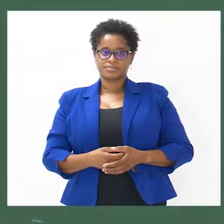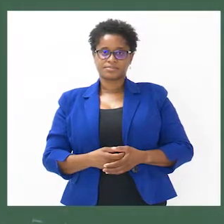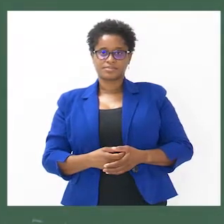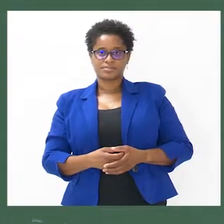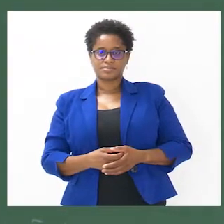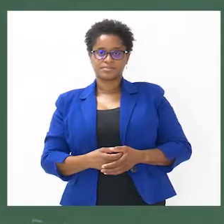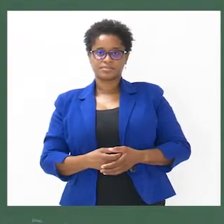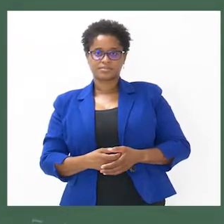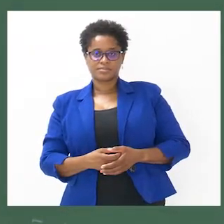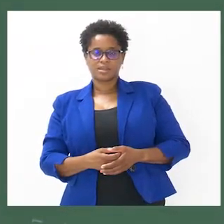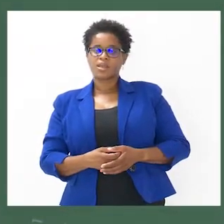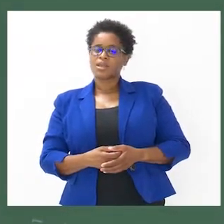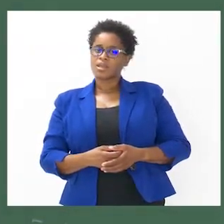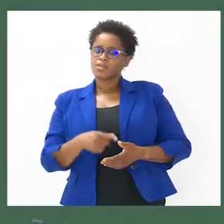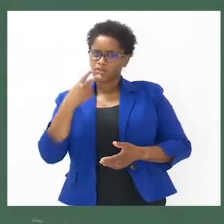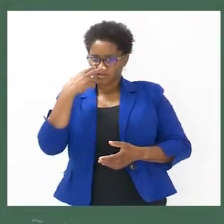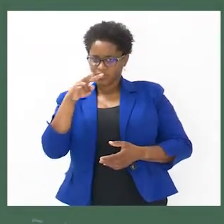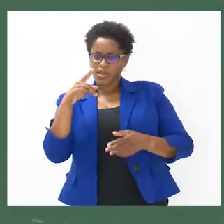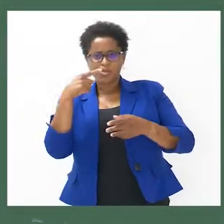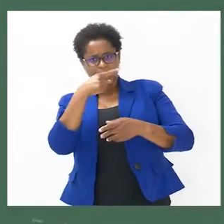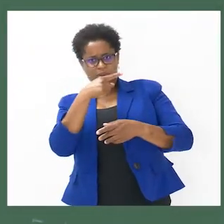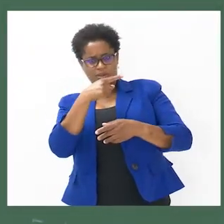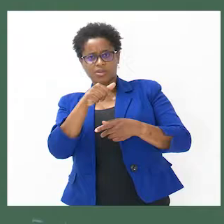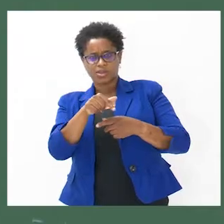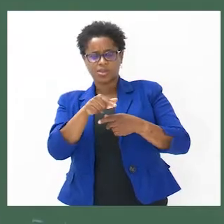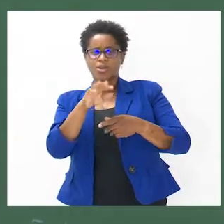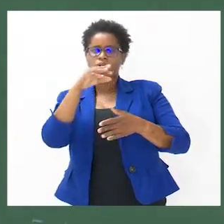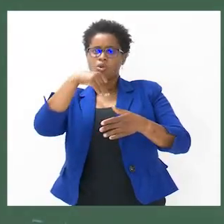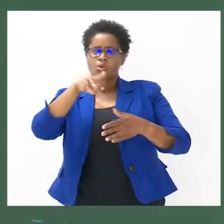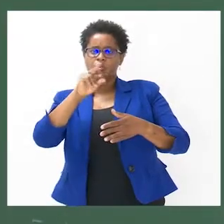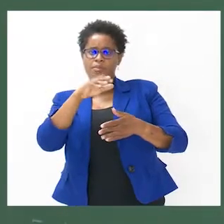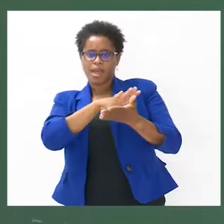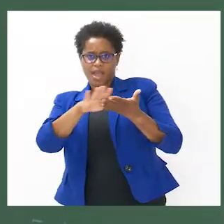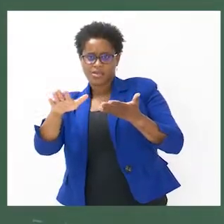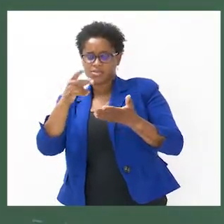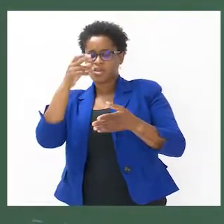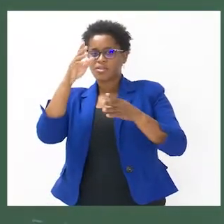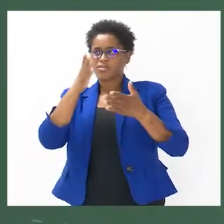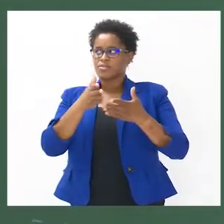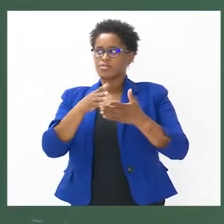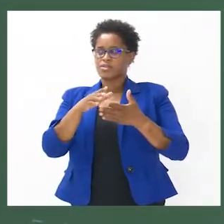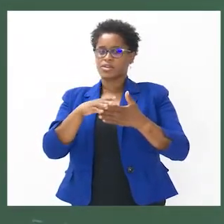cor aqui, o plano ficou dividido em duas regiões.